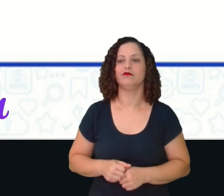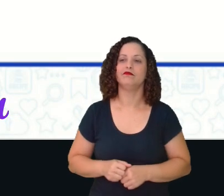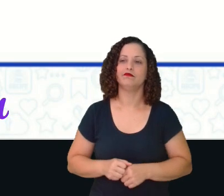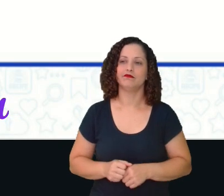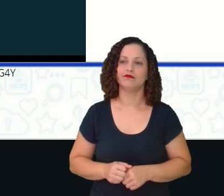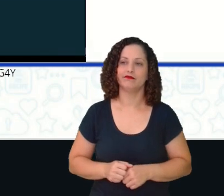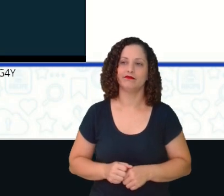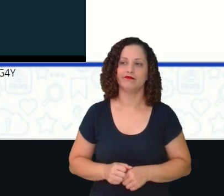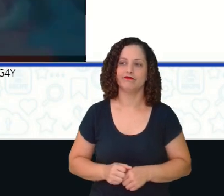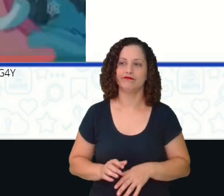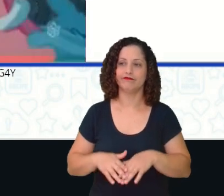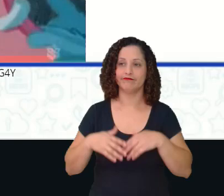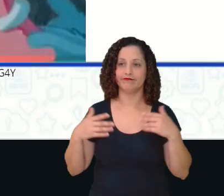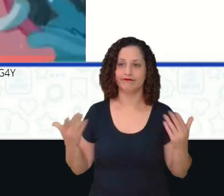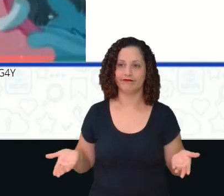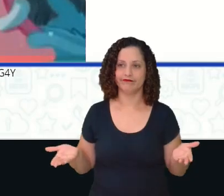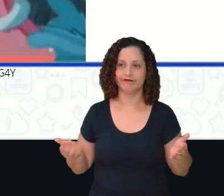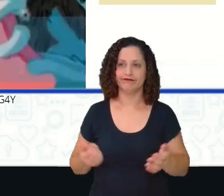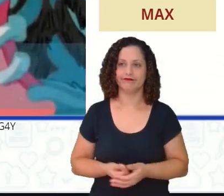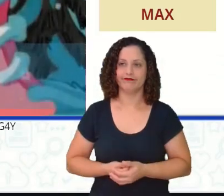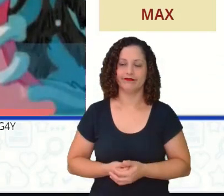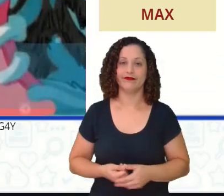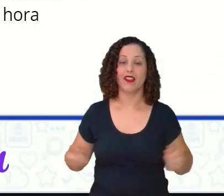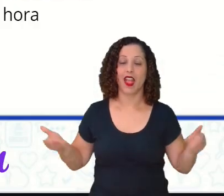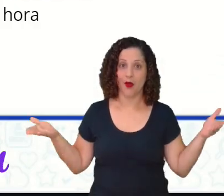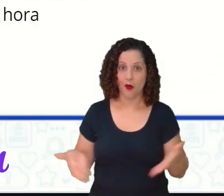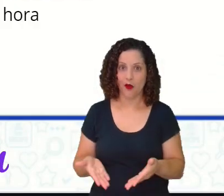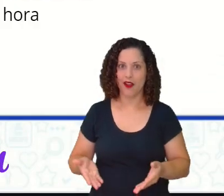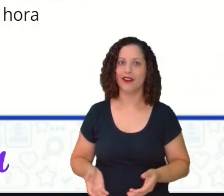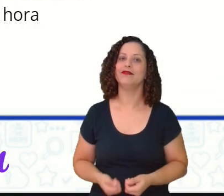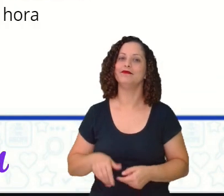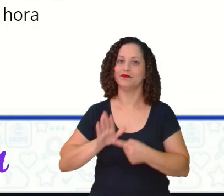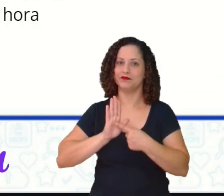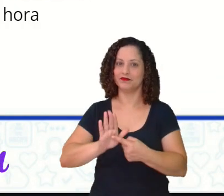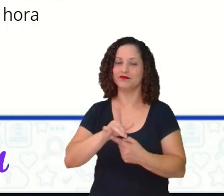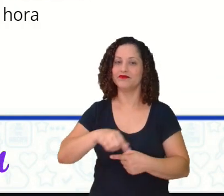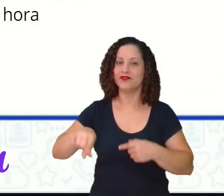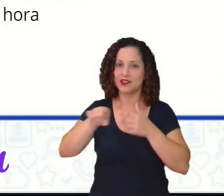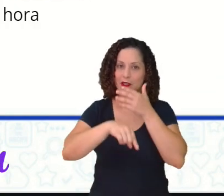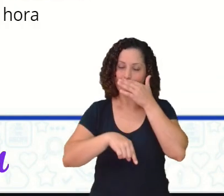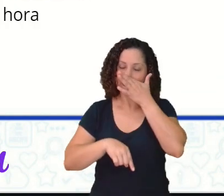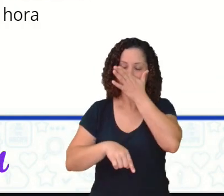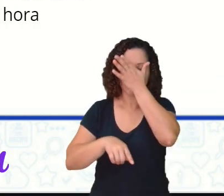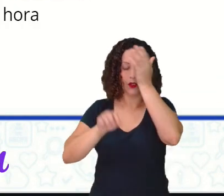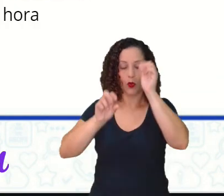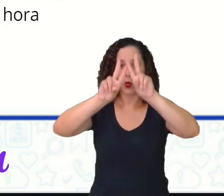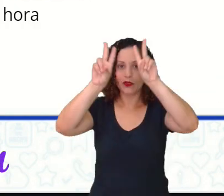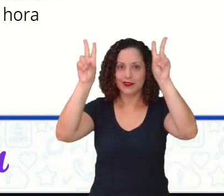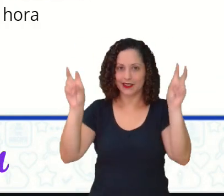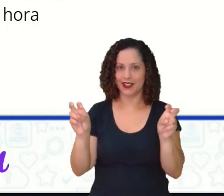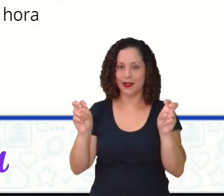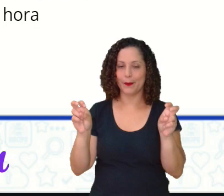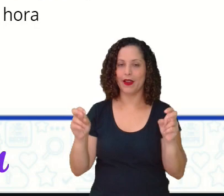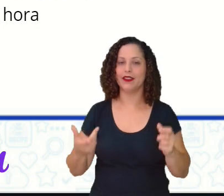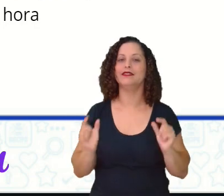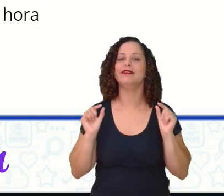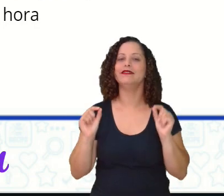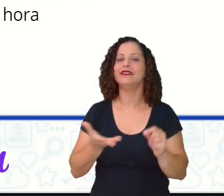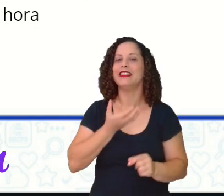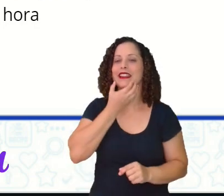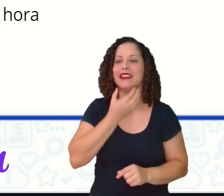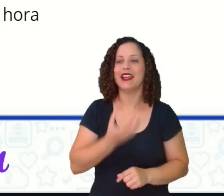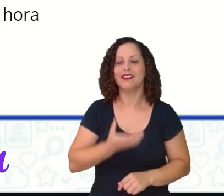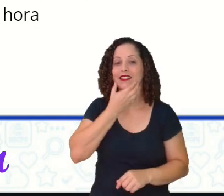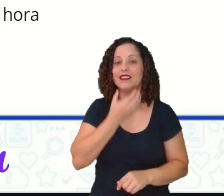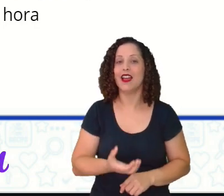isso. E como eu falei para vocês, o tema, né, que eu trouxe para vocês de